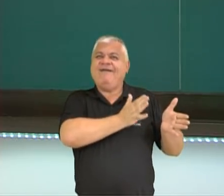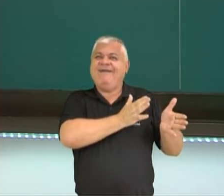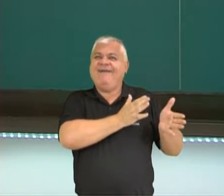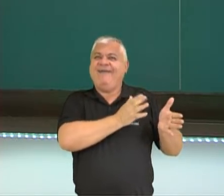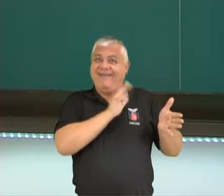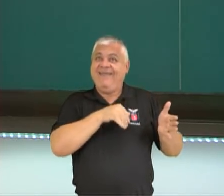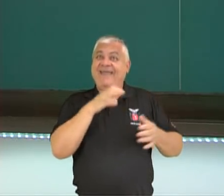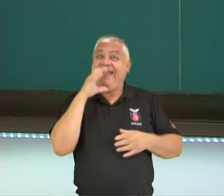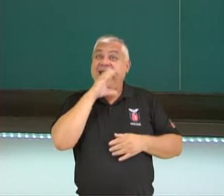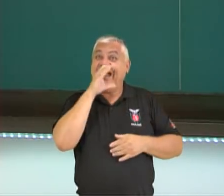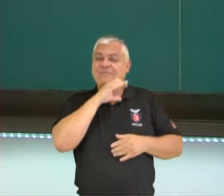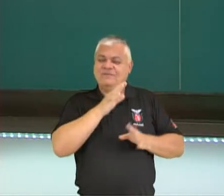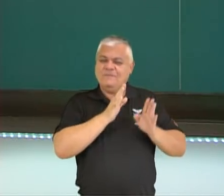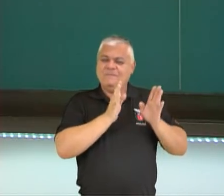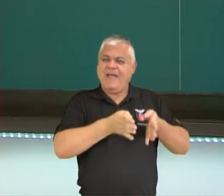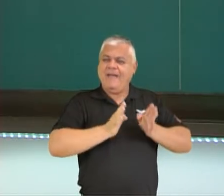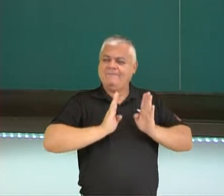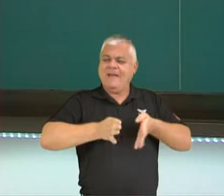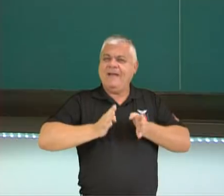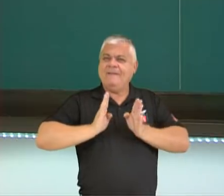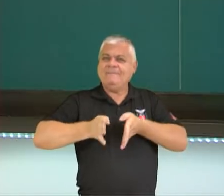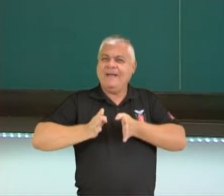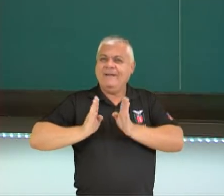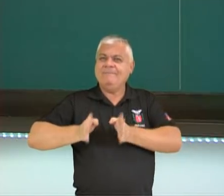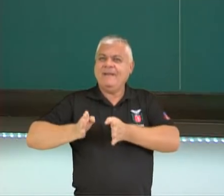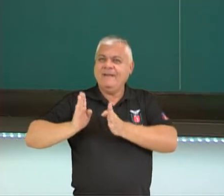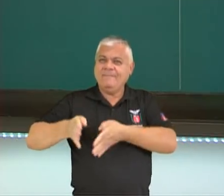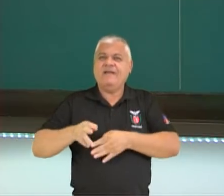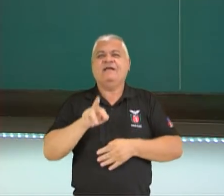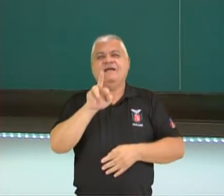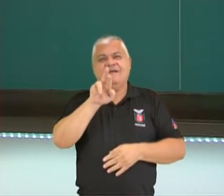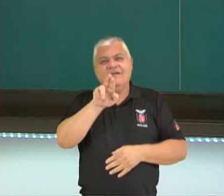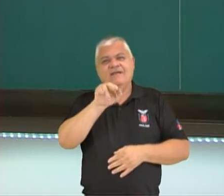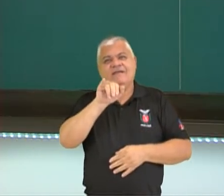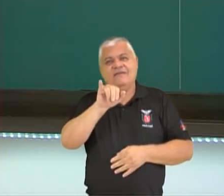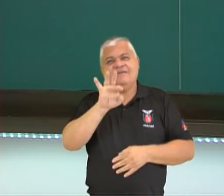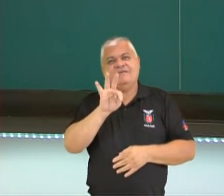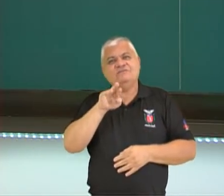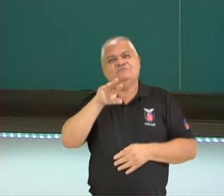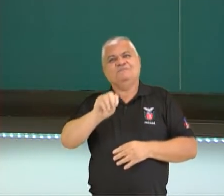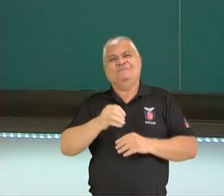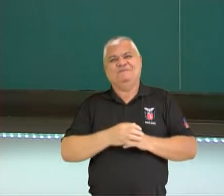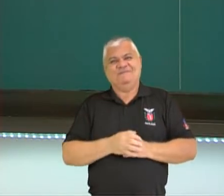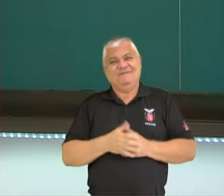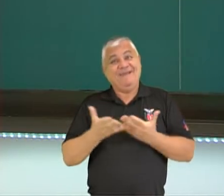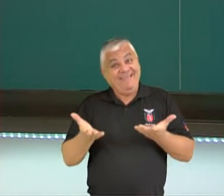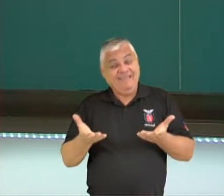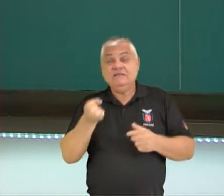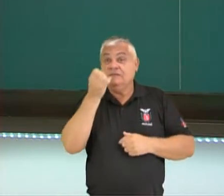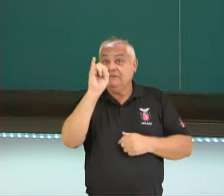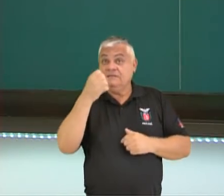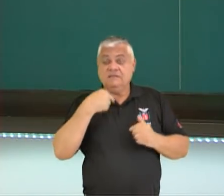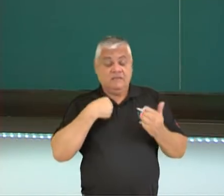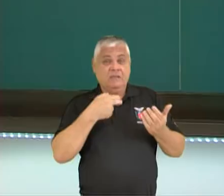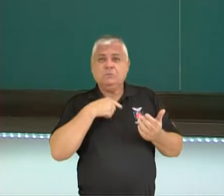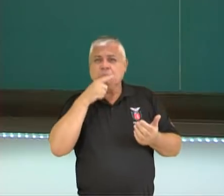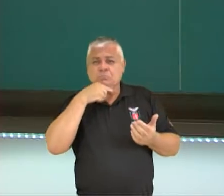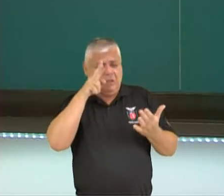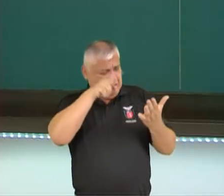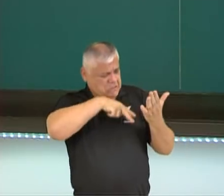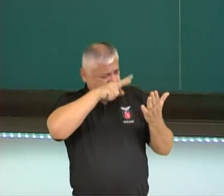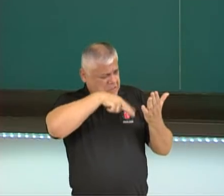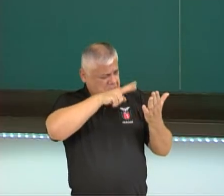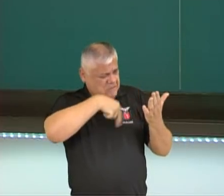isso a ritmo portanto pessoal se eu não conseguir ler as coisas